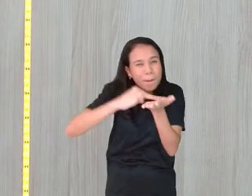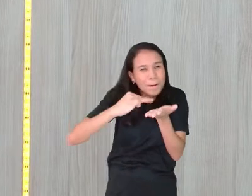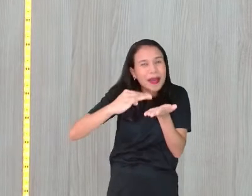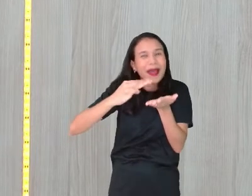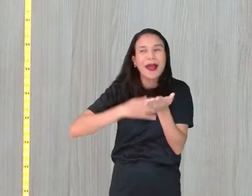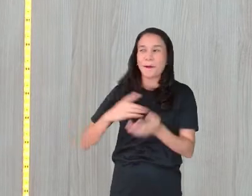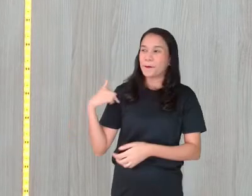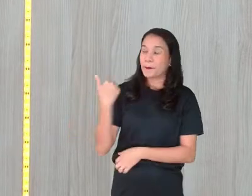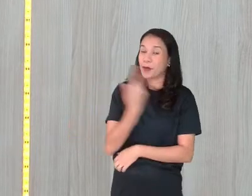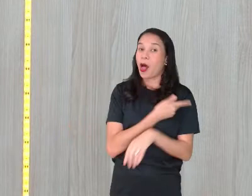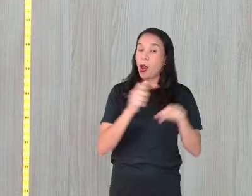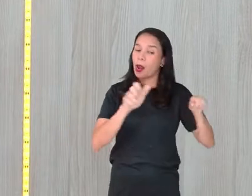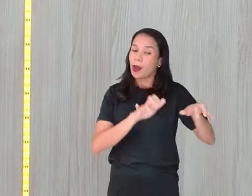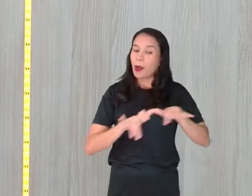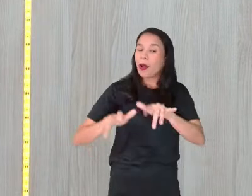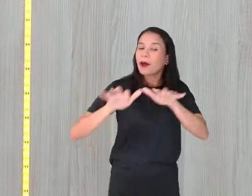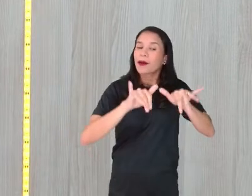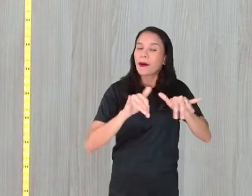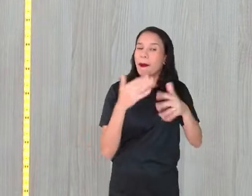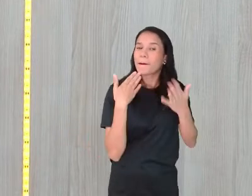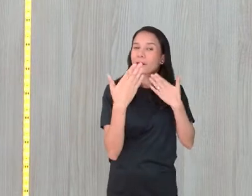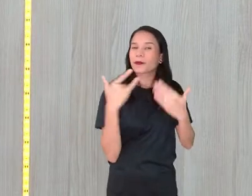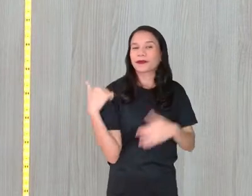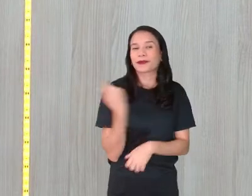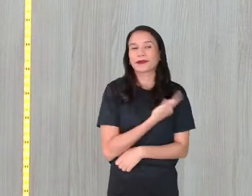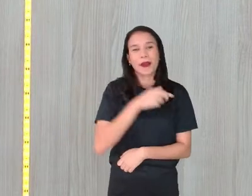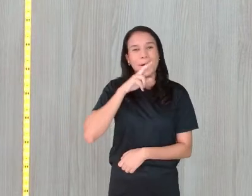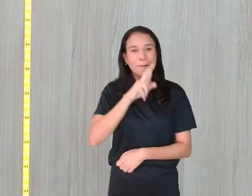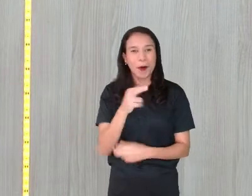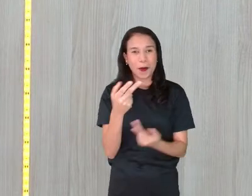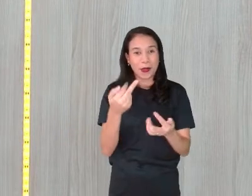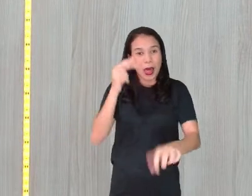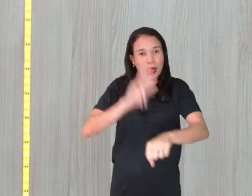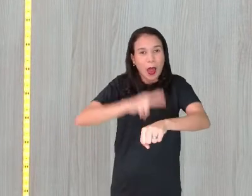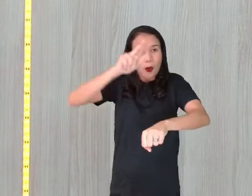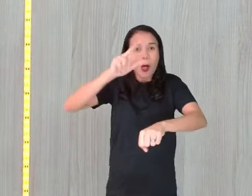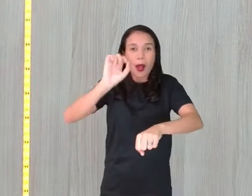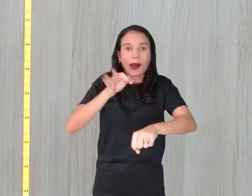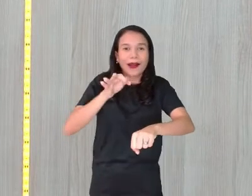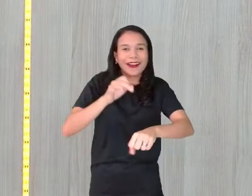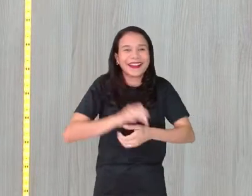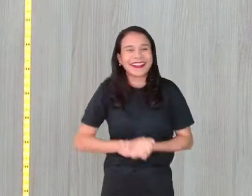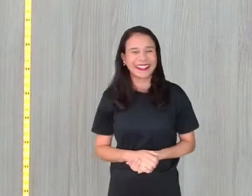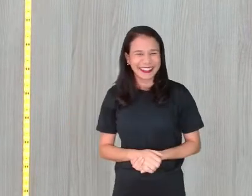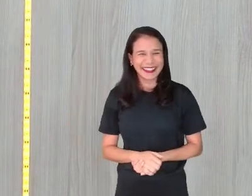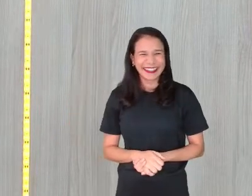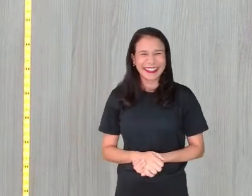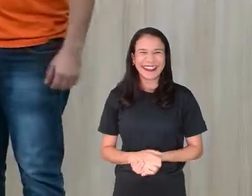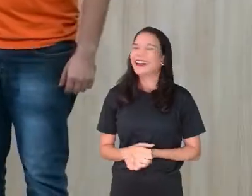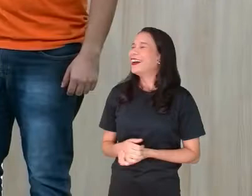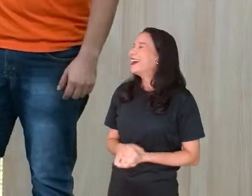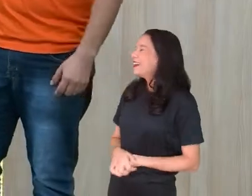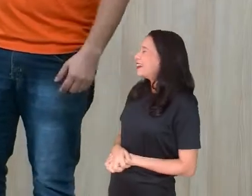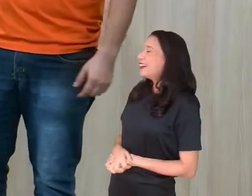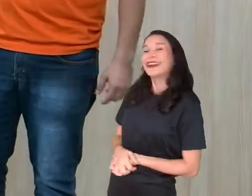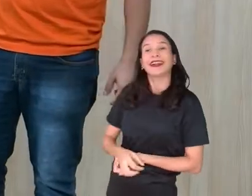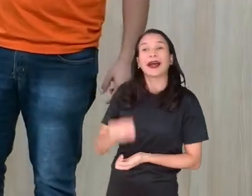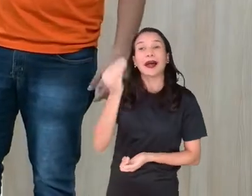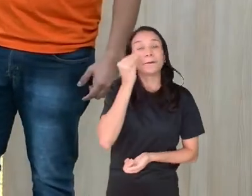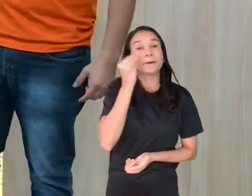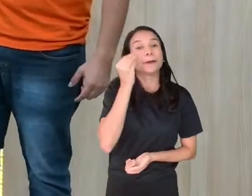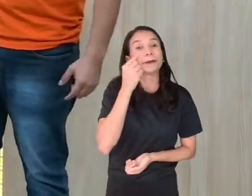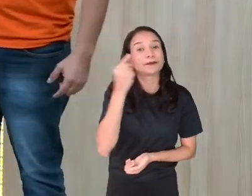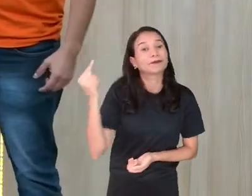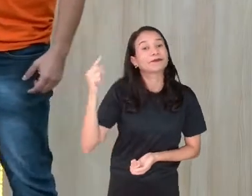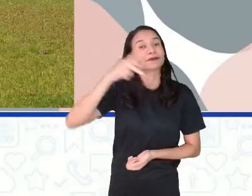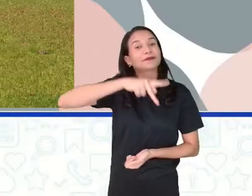para cá, faça a interação aqui no chat que a gente vai respondendo aqui, feito caldo de cana, na hora. Grande, valeu, meu irmão. Ó, observa aqui, o